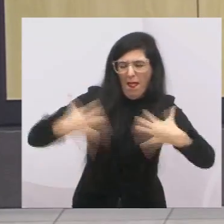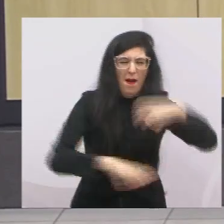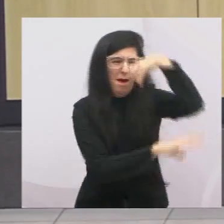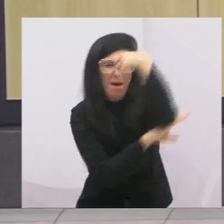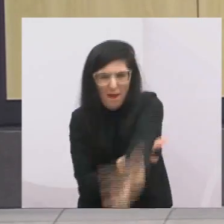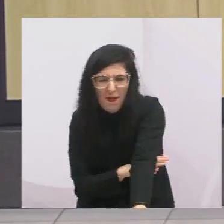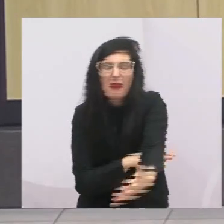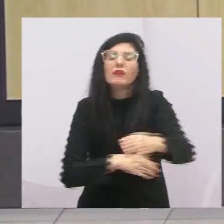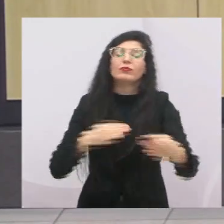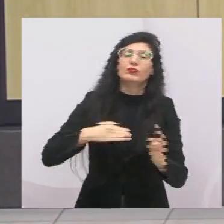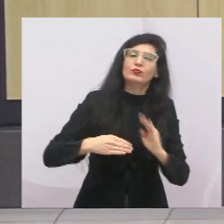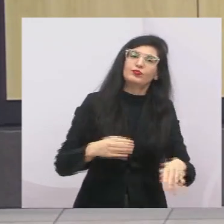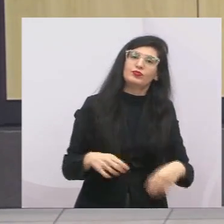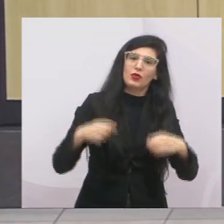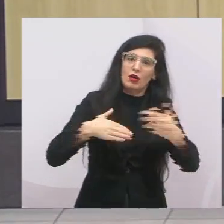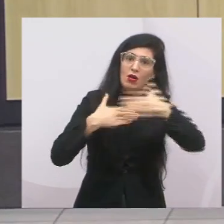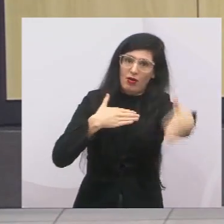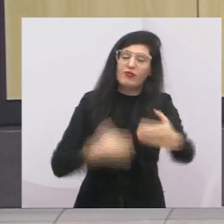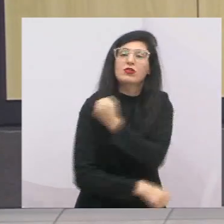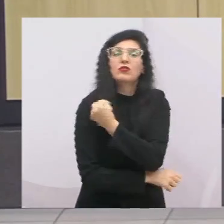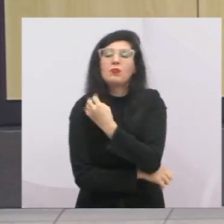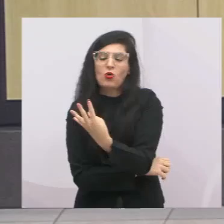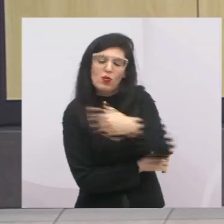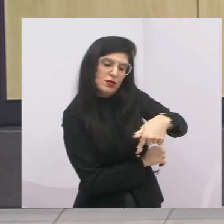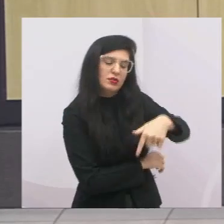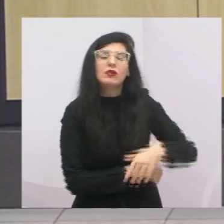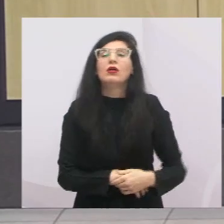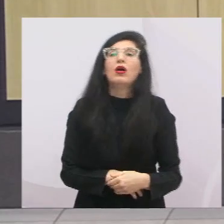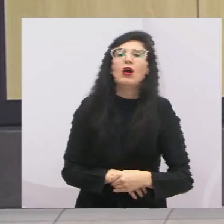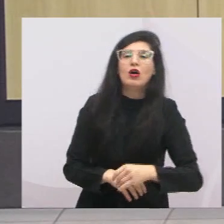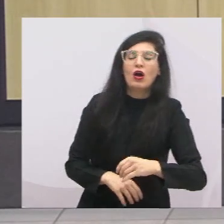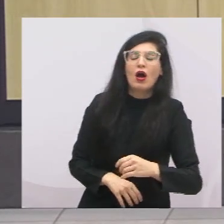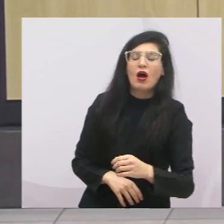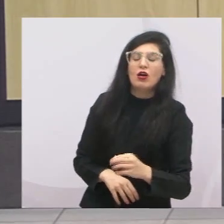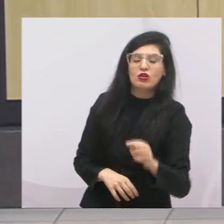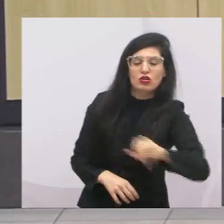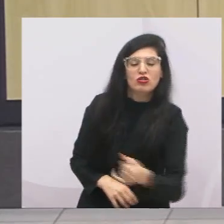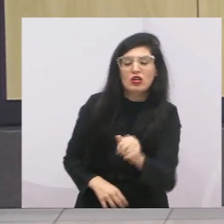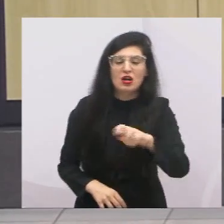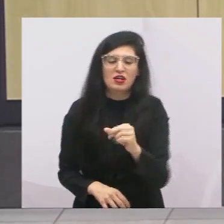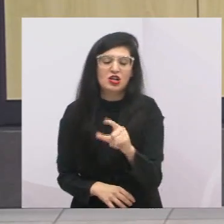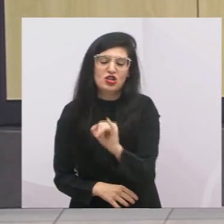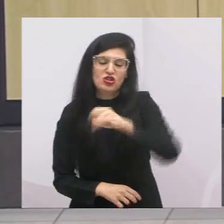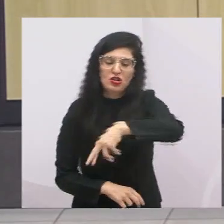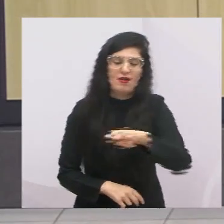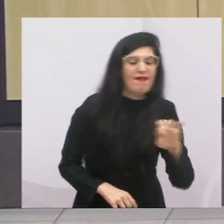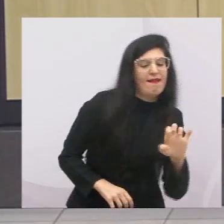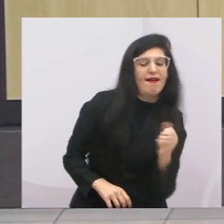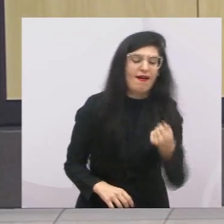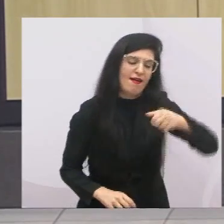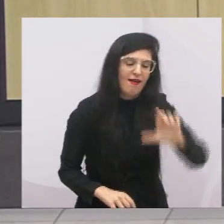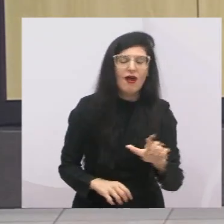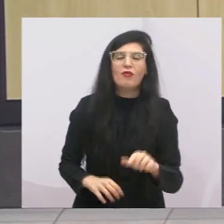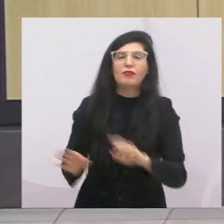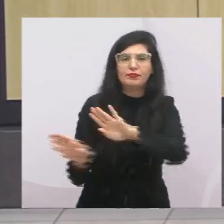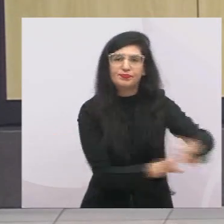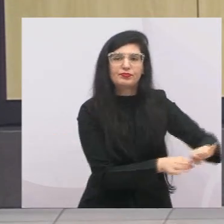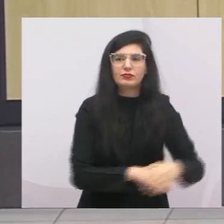Doutora Zilda Anis, em frente ao número 47, no Jardim Real, em Jacareí. Autoria, vereador Valmir Parque, do Meia